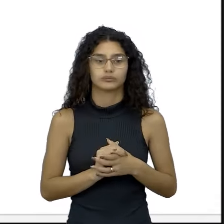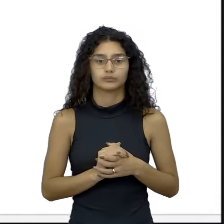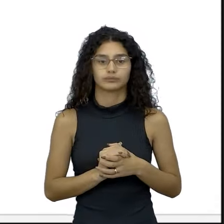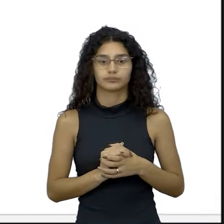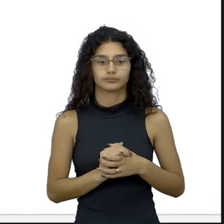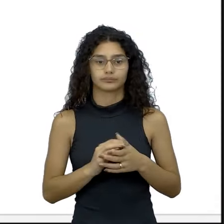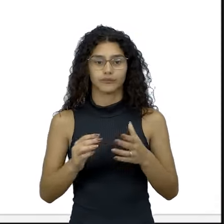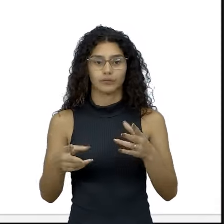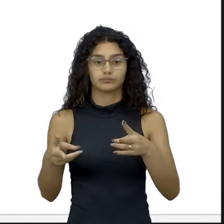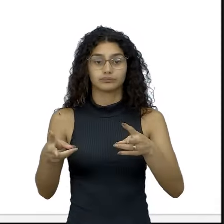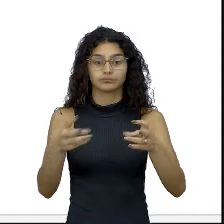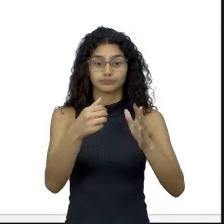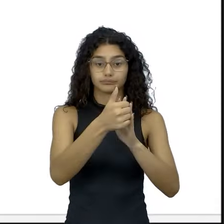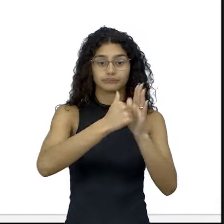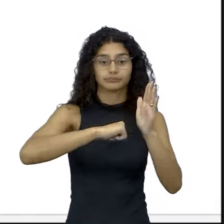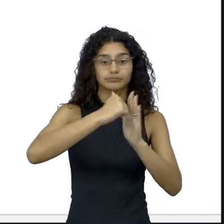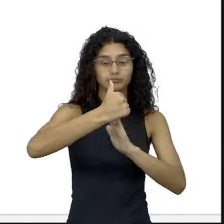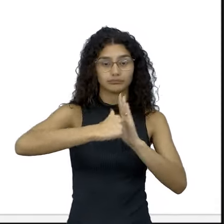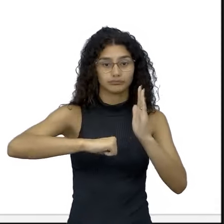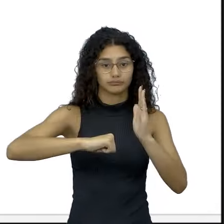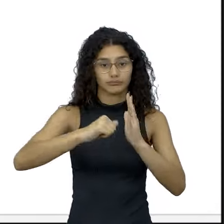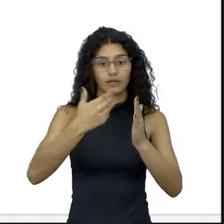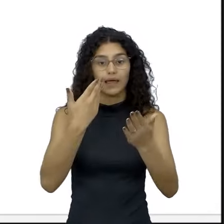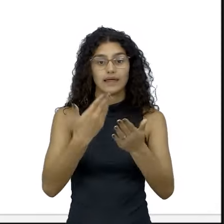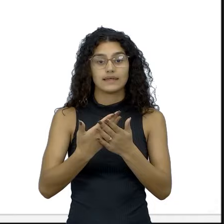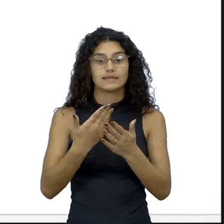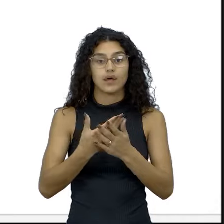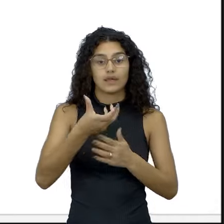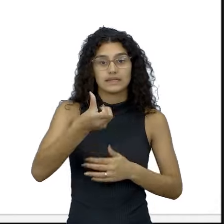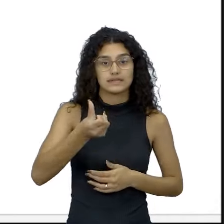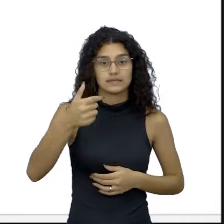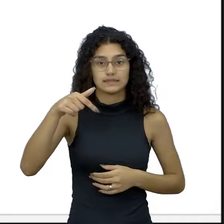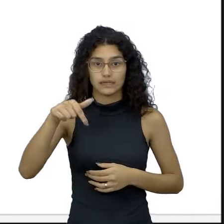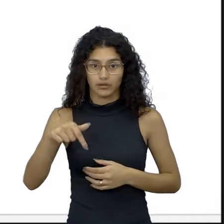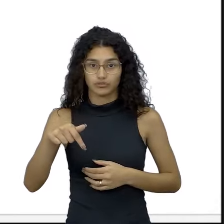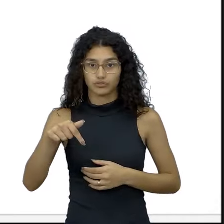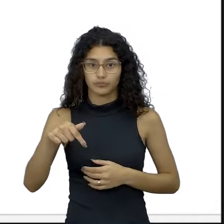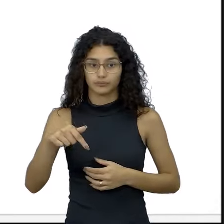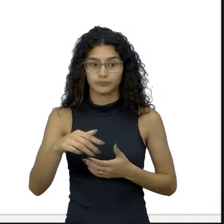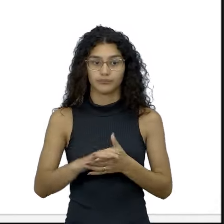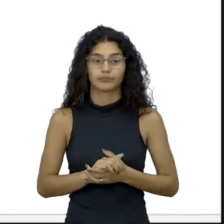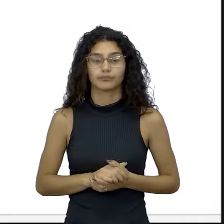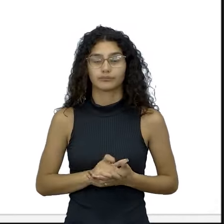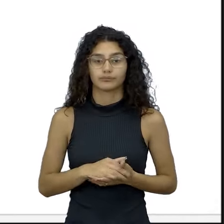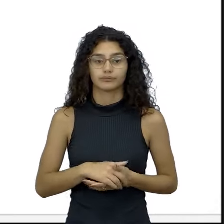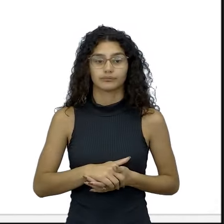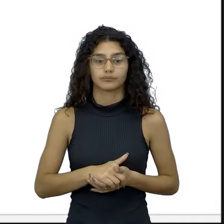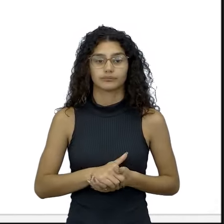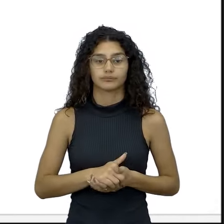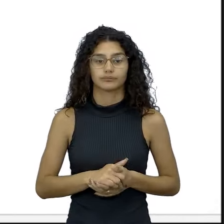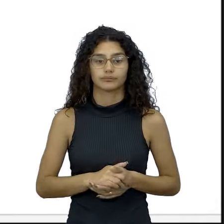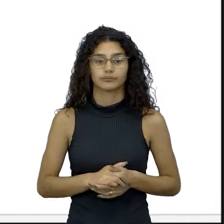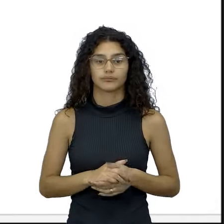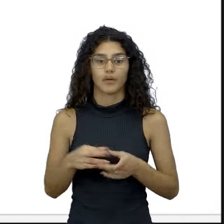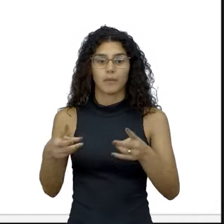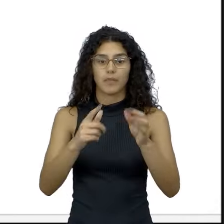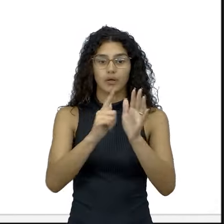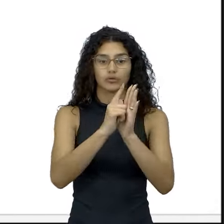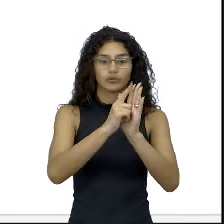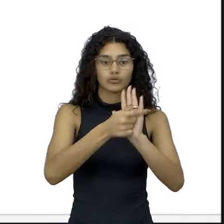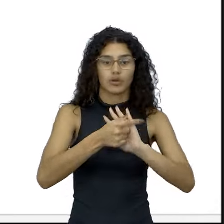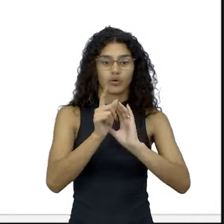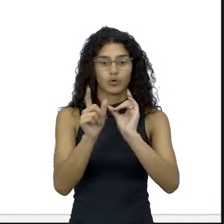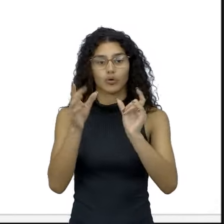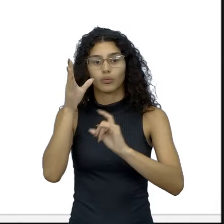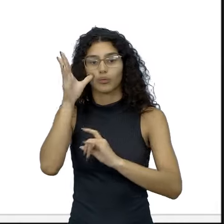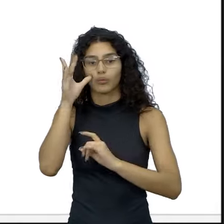vamos analisar, na verdade, né, as aulas 6 e 7, que ela é intitulada Análise do Gênero Verbete